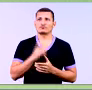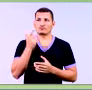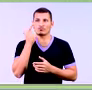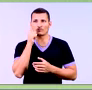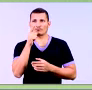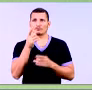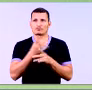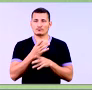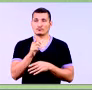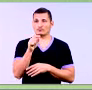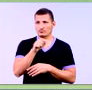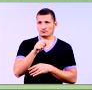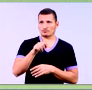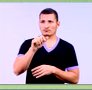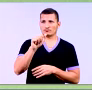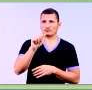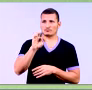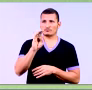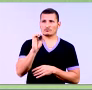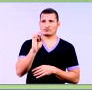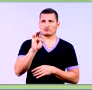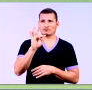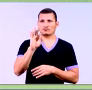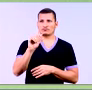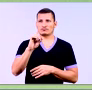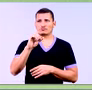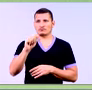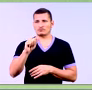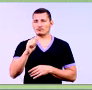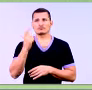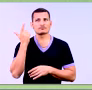Aqui no abortado, nós não conseguimos